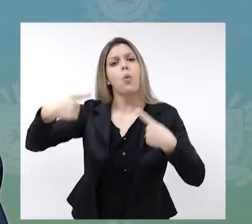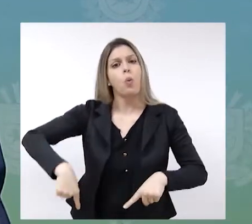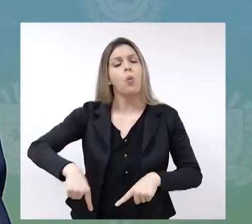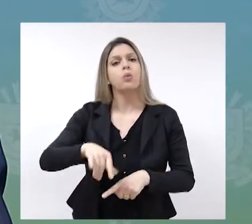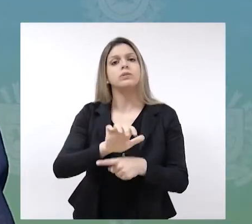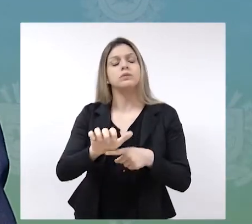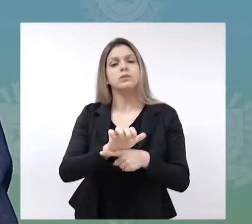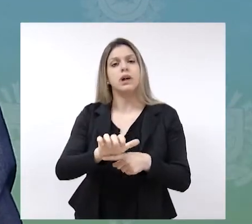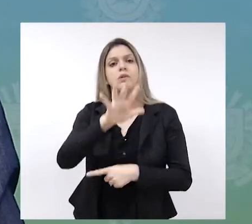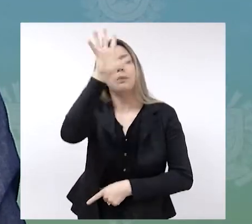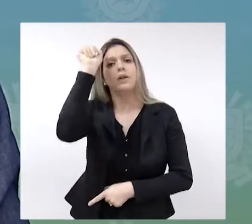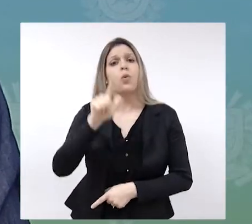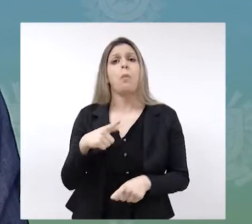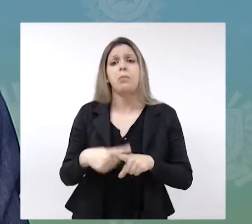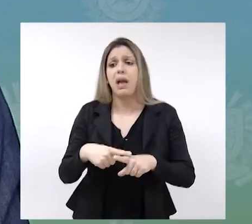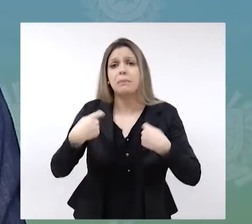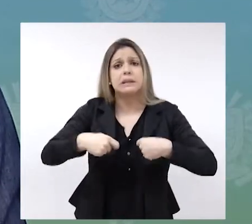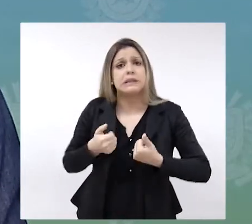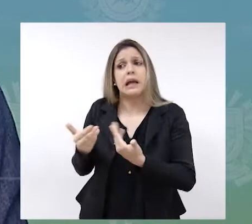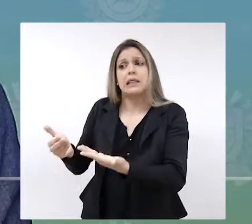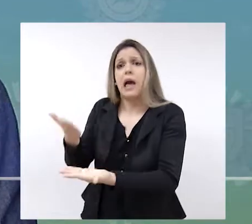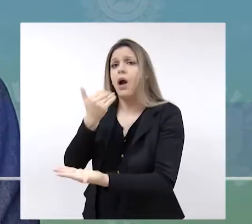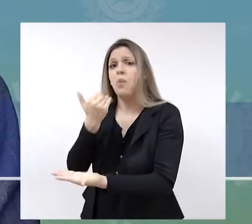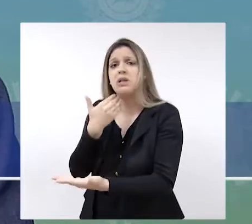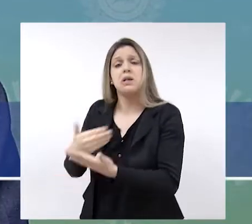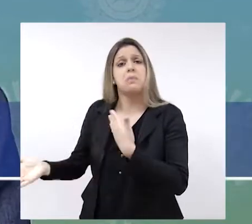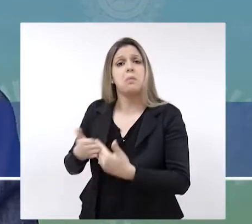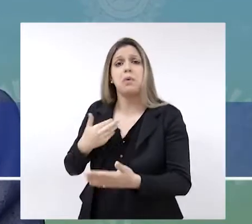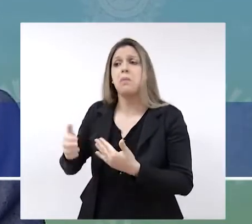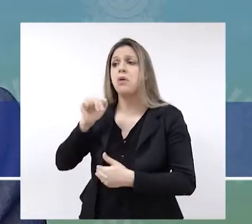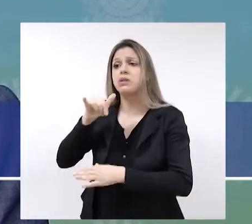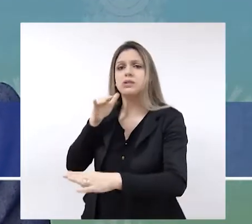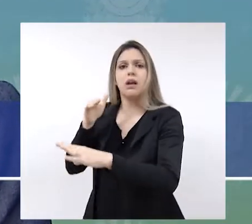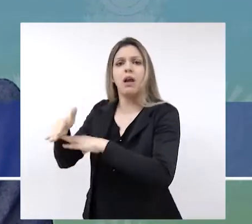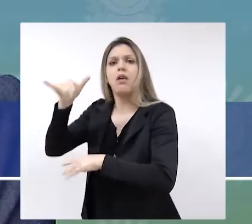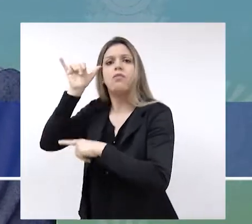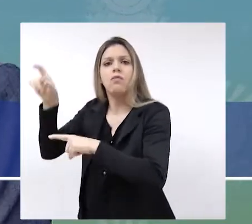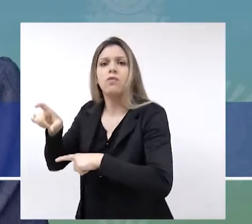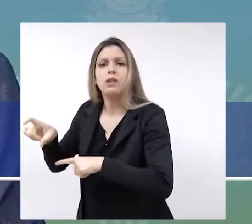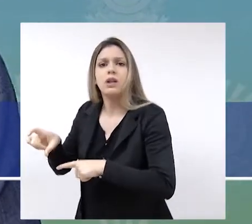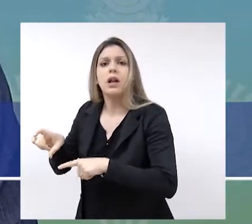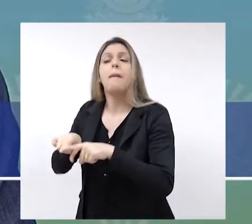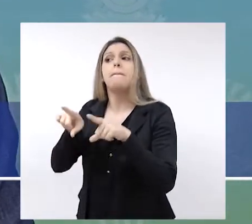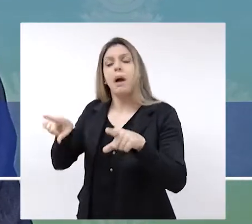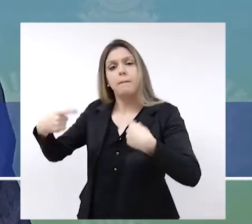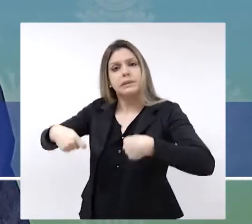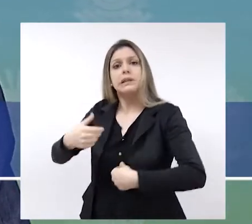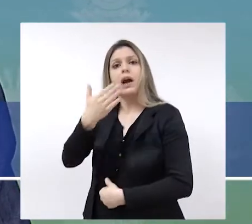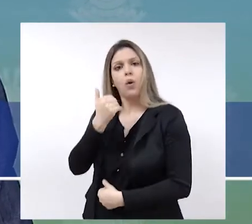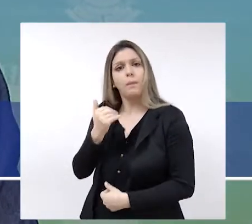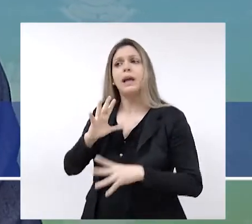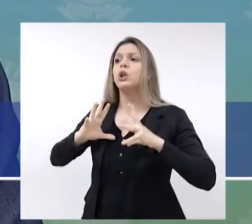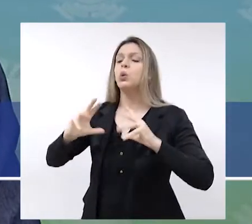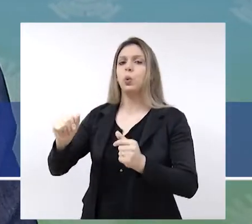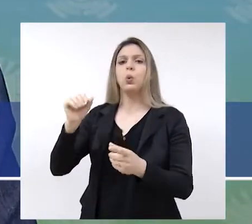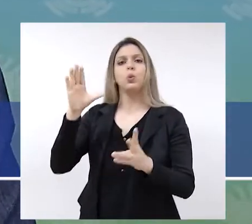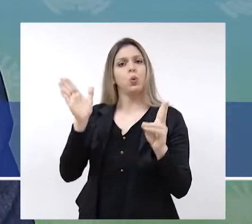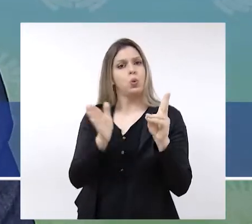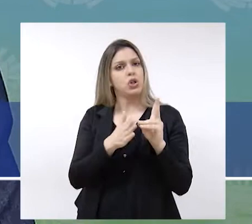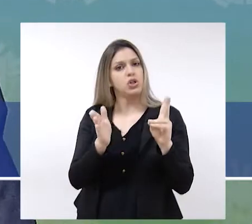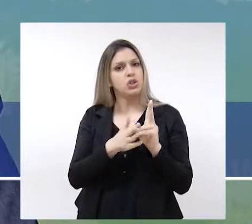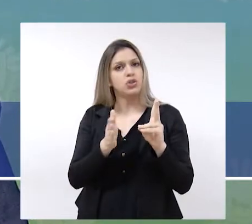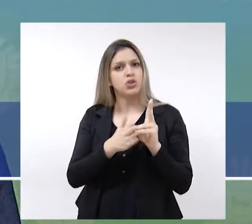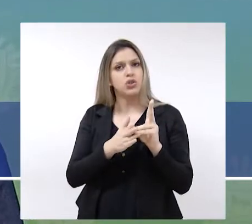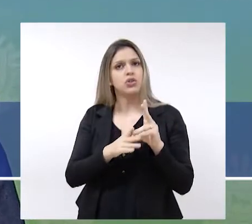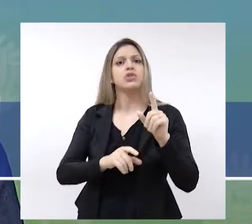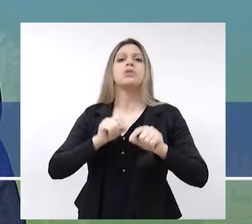cestas sejam fornecidas independentemente do território ocupado. Então, qualquer indígena que